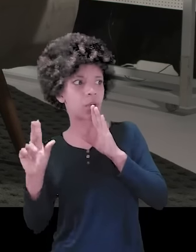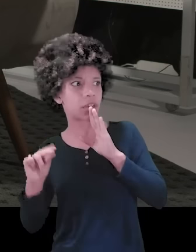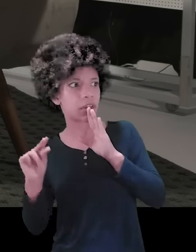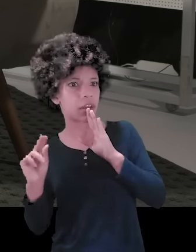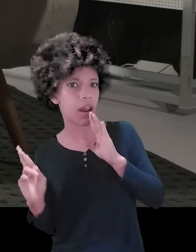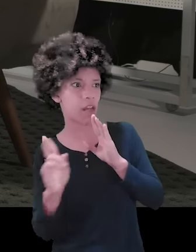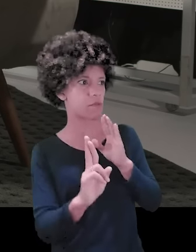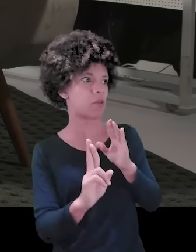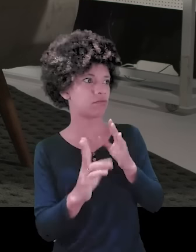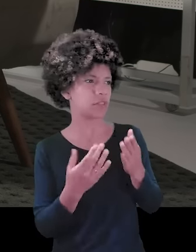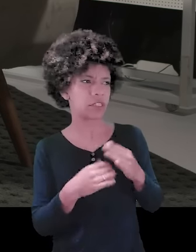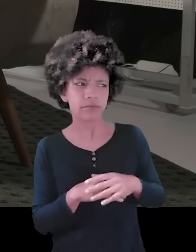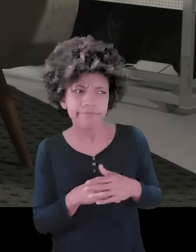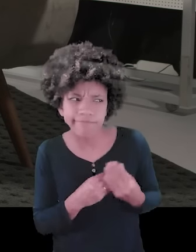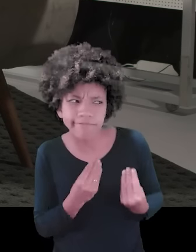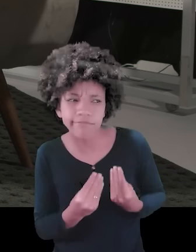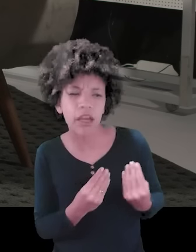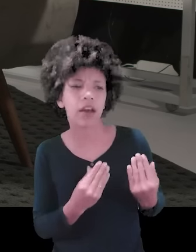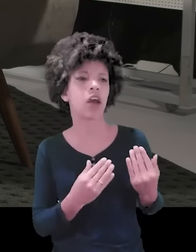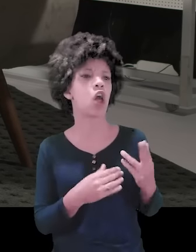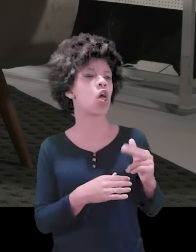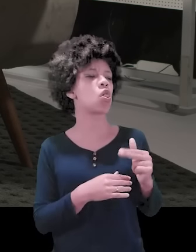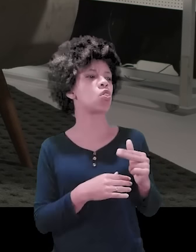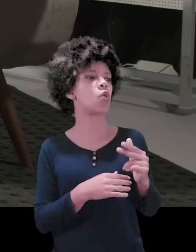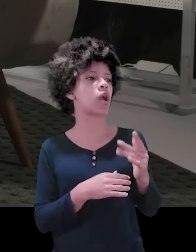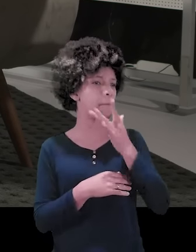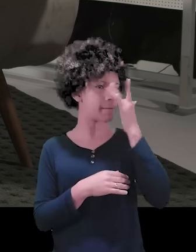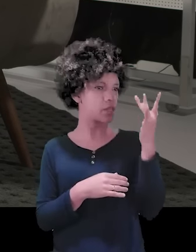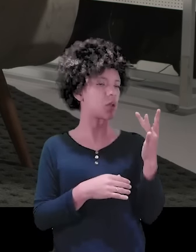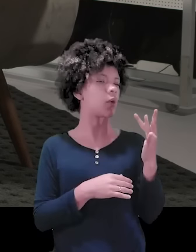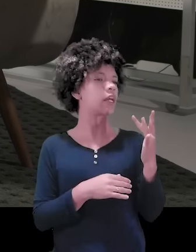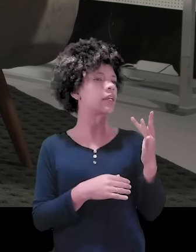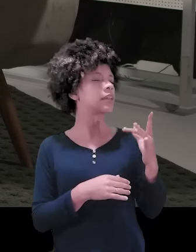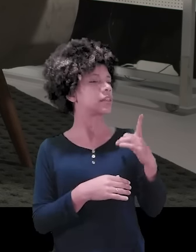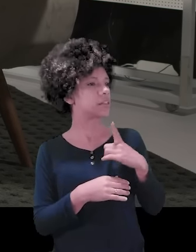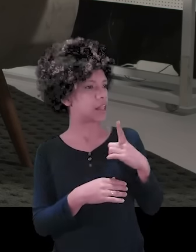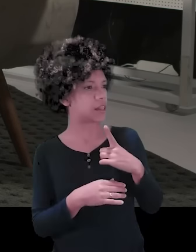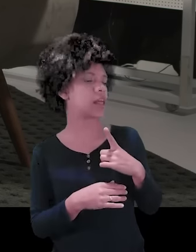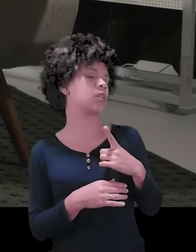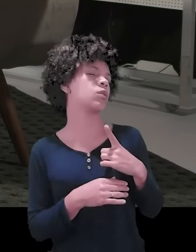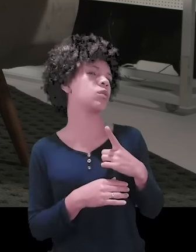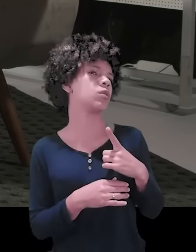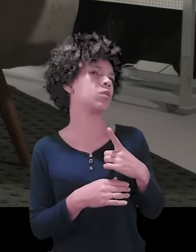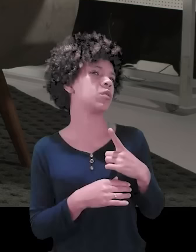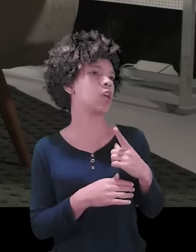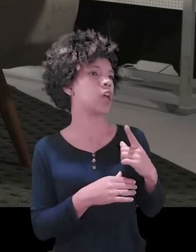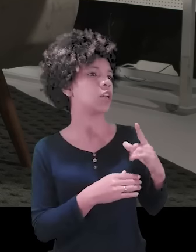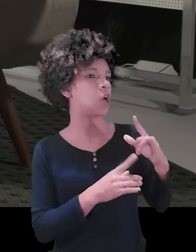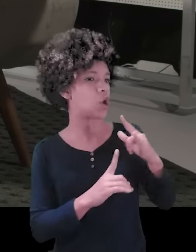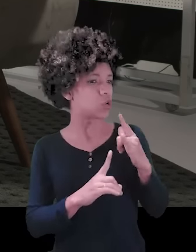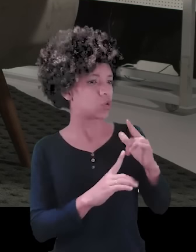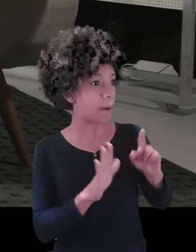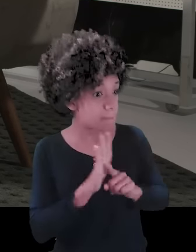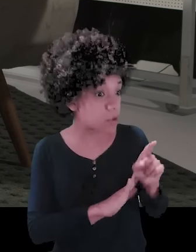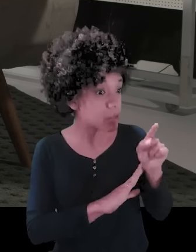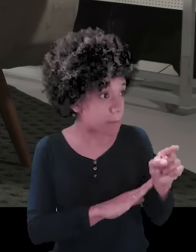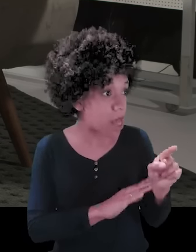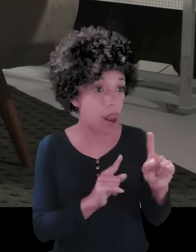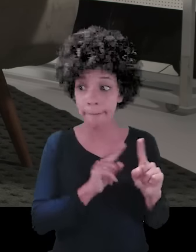respondia sempre um cara uma mulher exato nunca pessoa que está sendo de ingerir dirigida